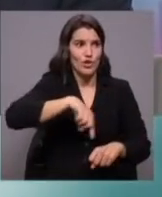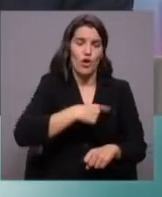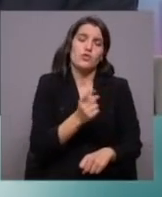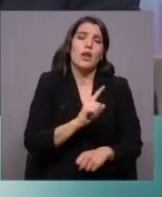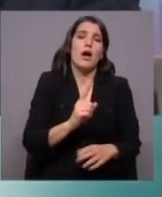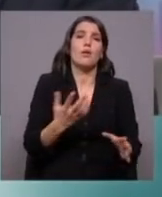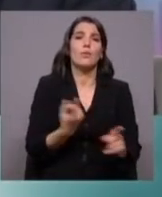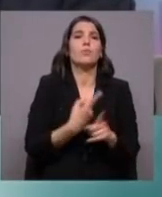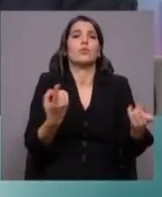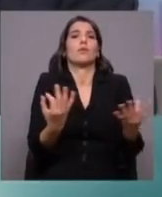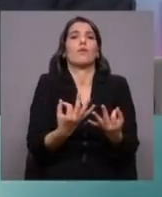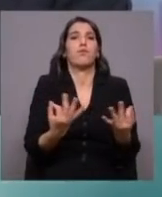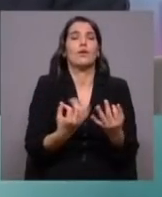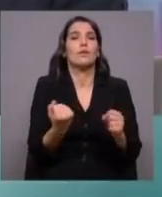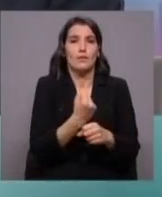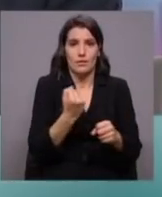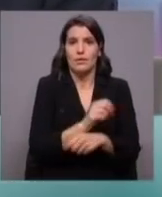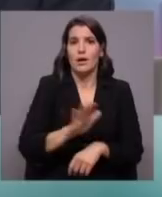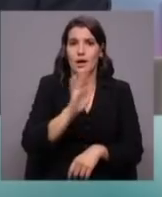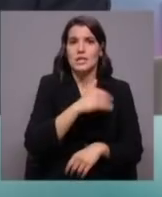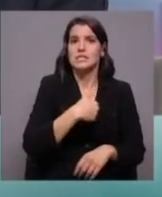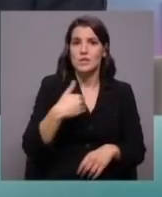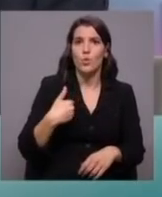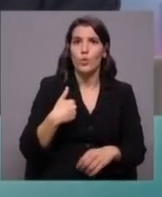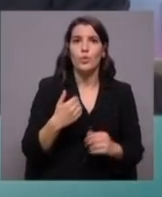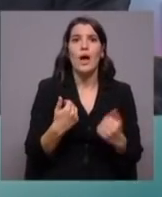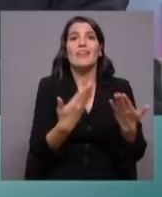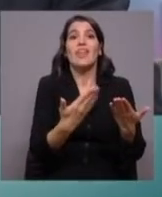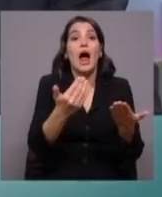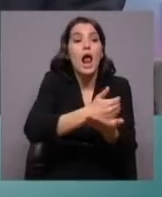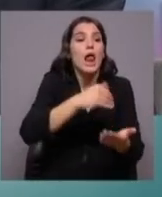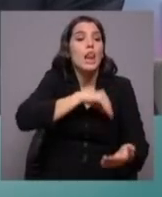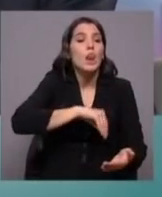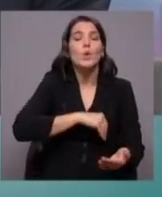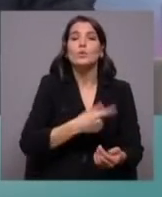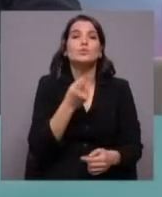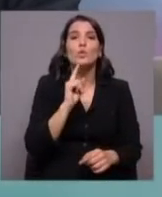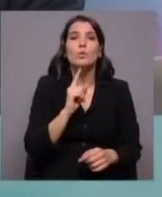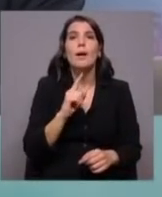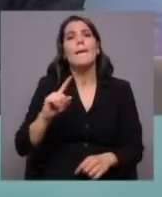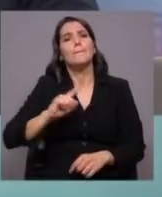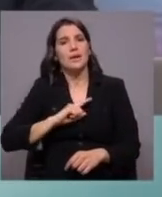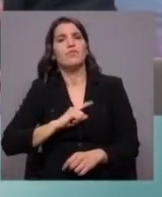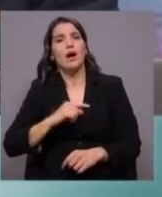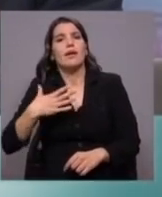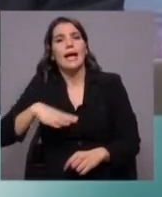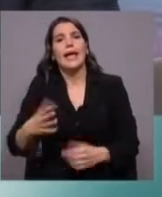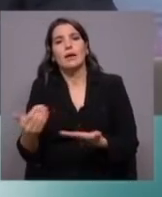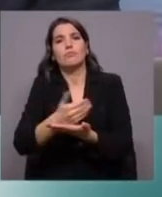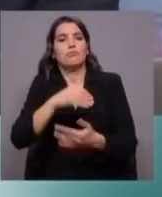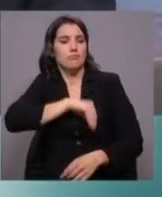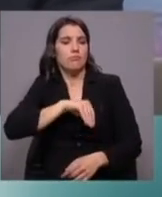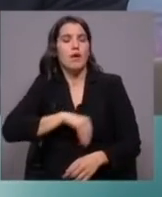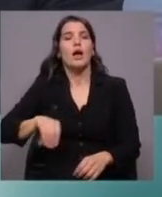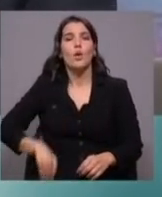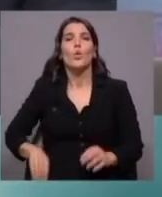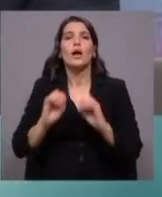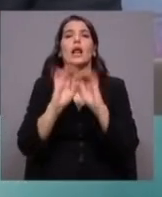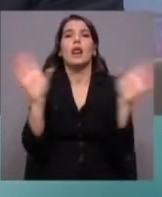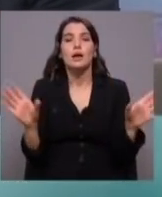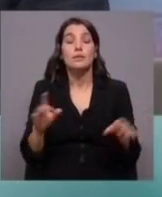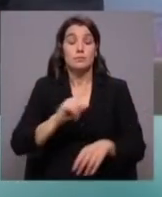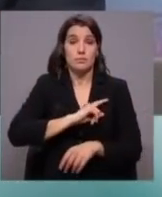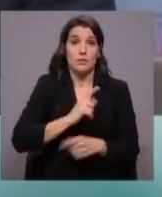Porque, efetivamente, o Serviço Nacional de Saúde não é para dar lucro e um privado, quando está no negócio, é para dar lucro. Isso é verdade. Mas se o privado, com a